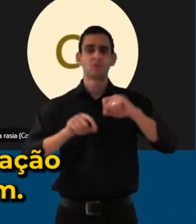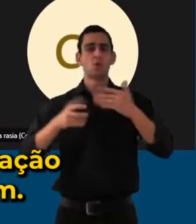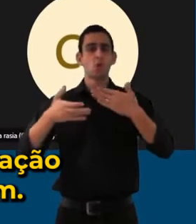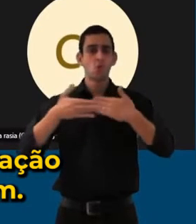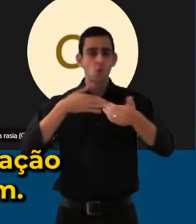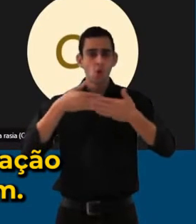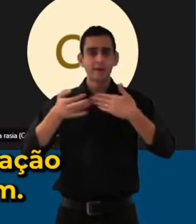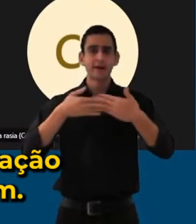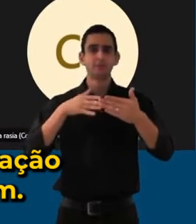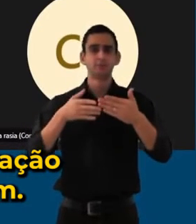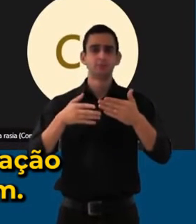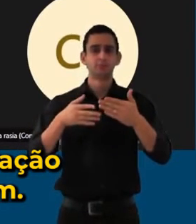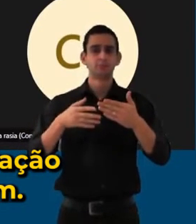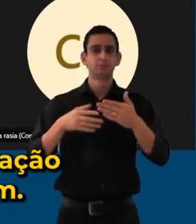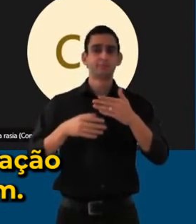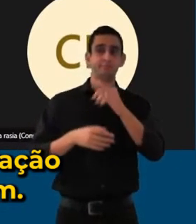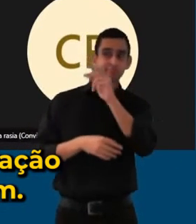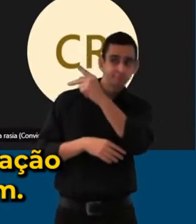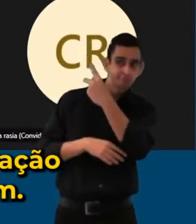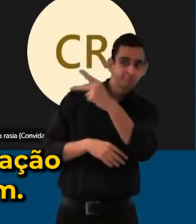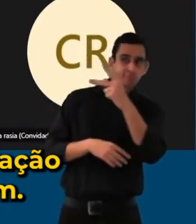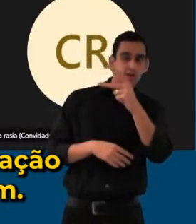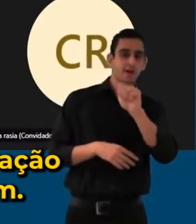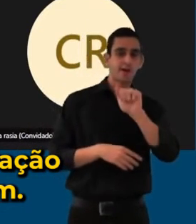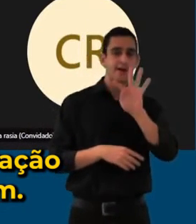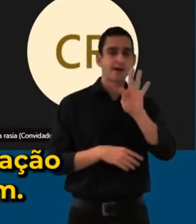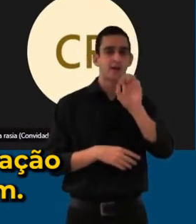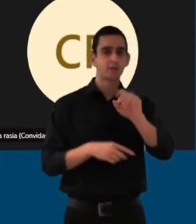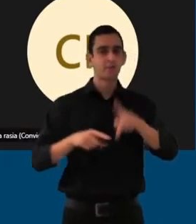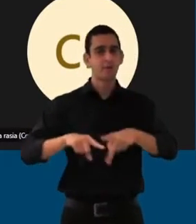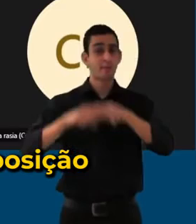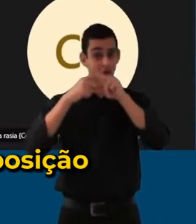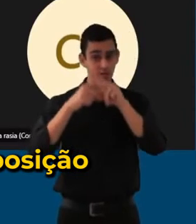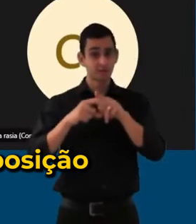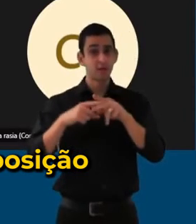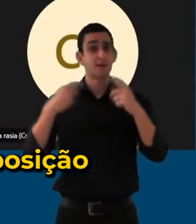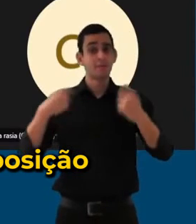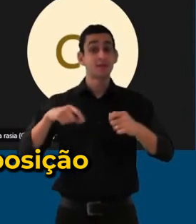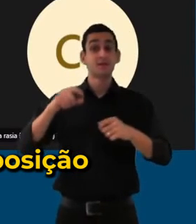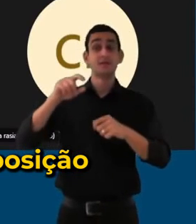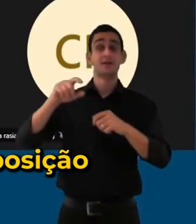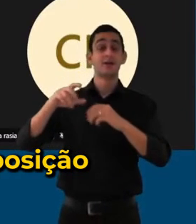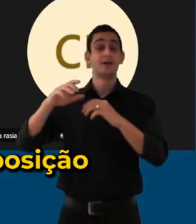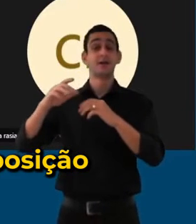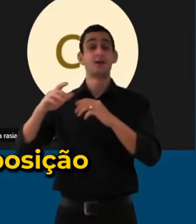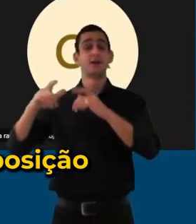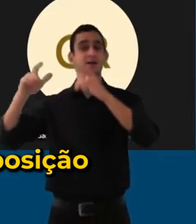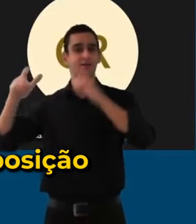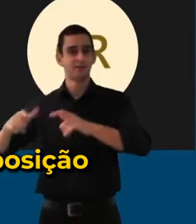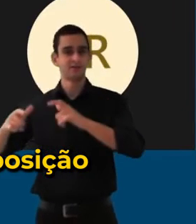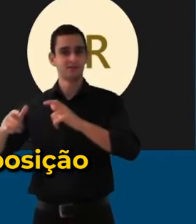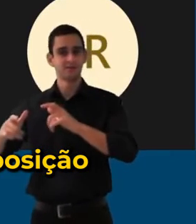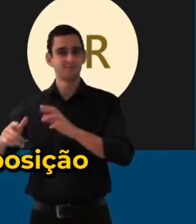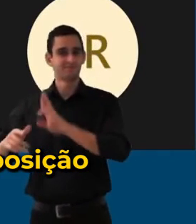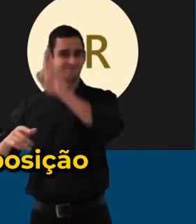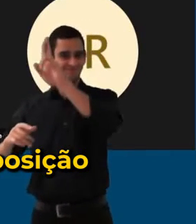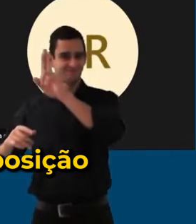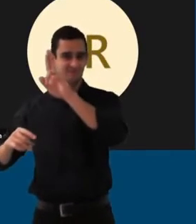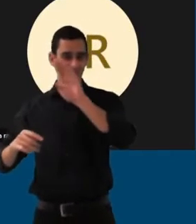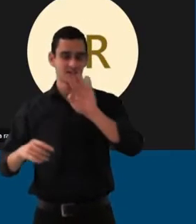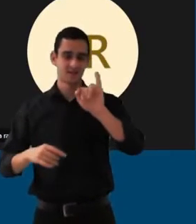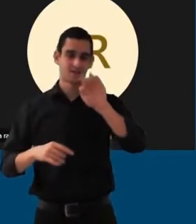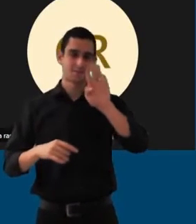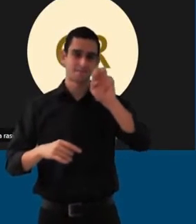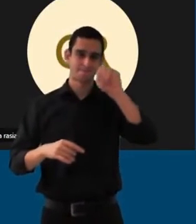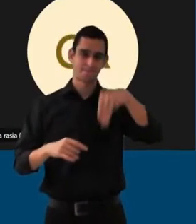de recuperação precisa de uma anuência prévia do IBRAM. A senhora se referiu, por exemplo, aí na recomposição de taludes e